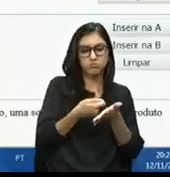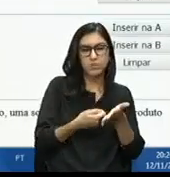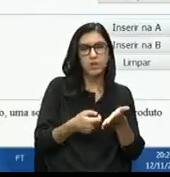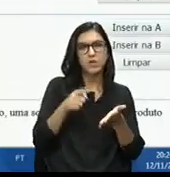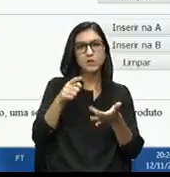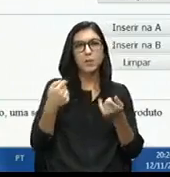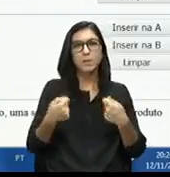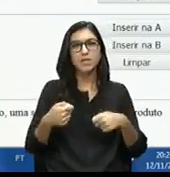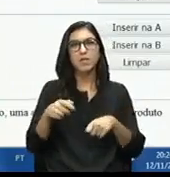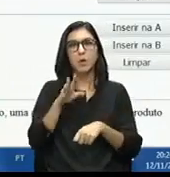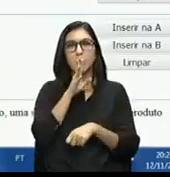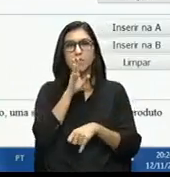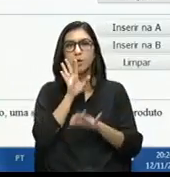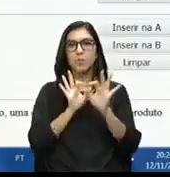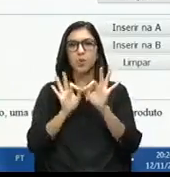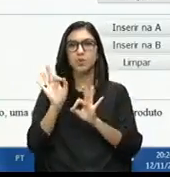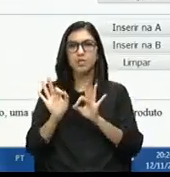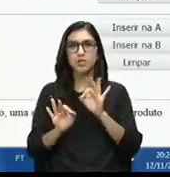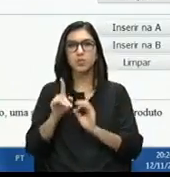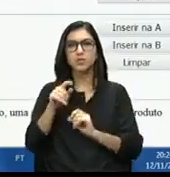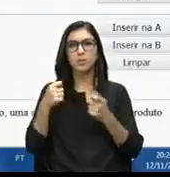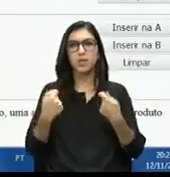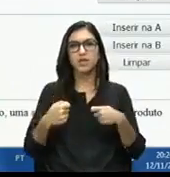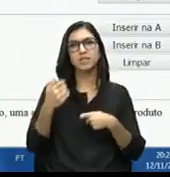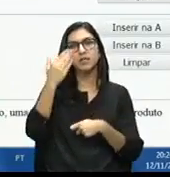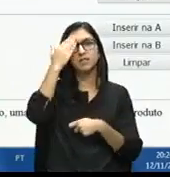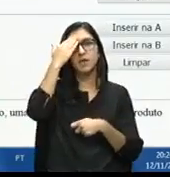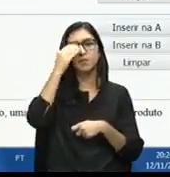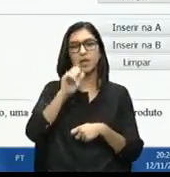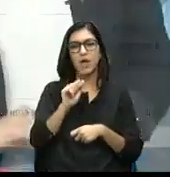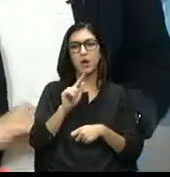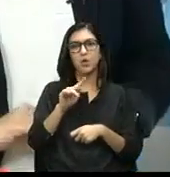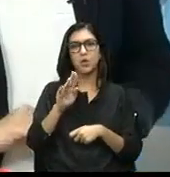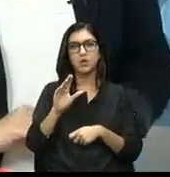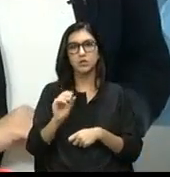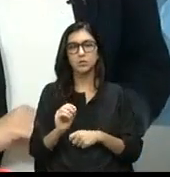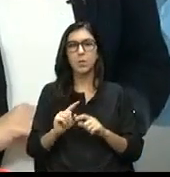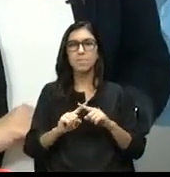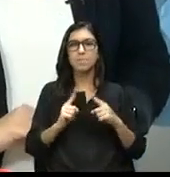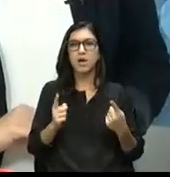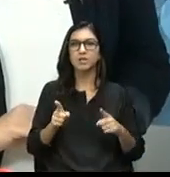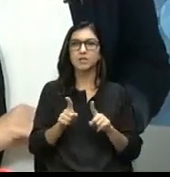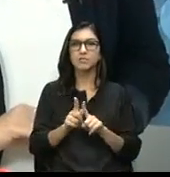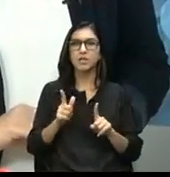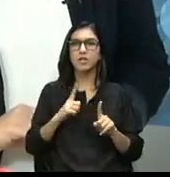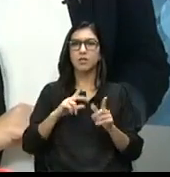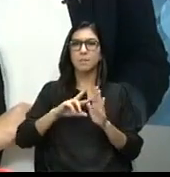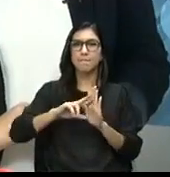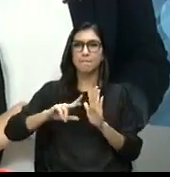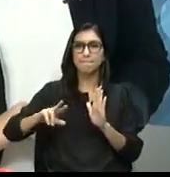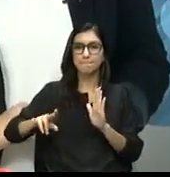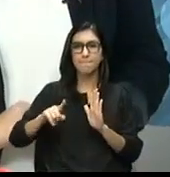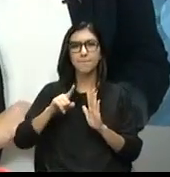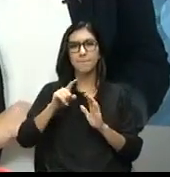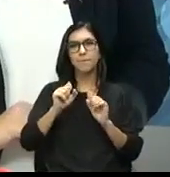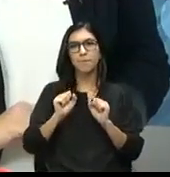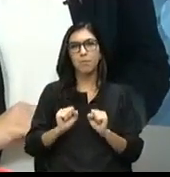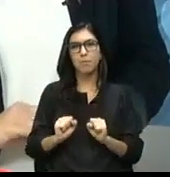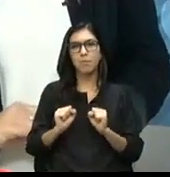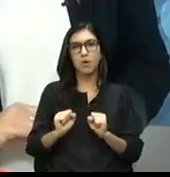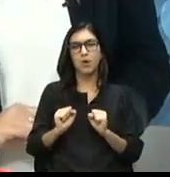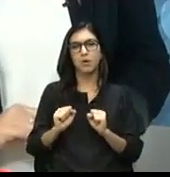você precisa conhecer o procedimento, você precisa saber o algoritmo, mas também existem esses recursos aí na qual você